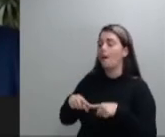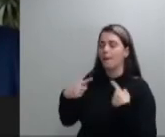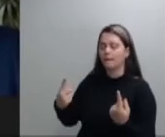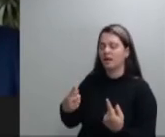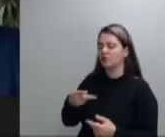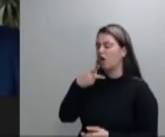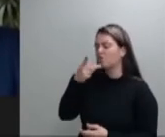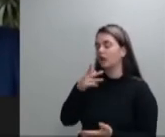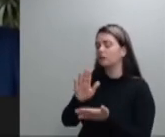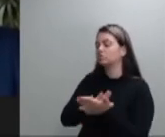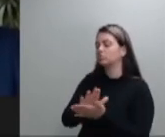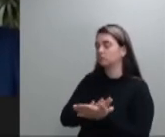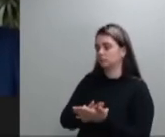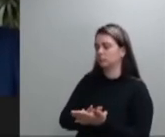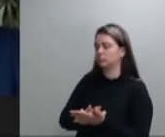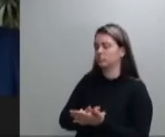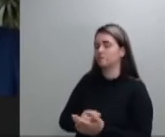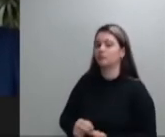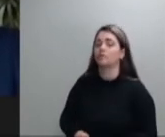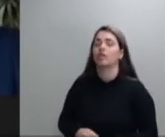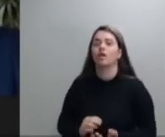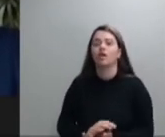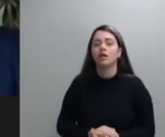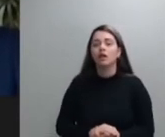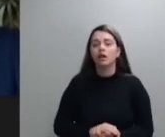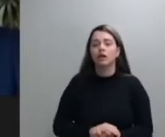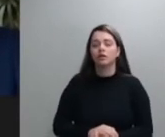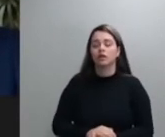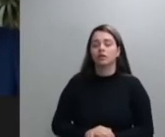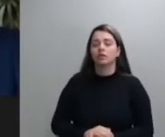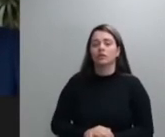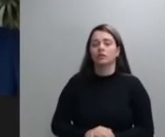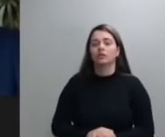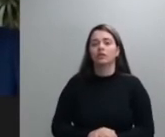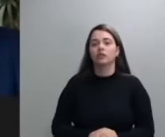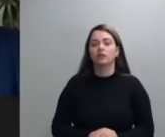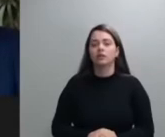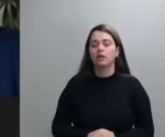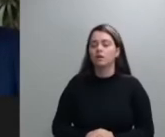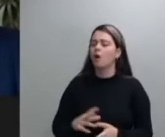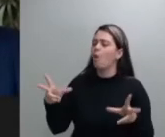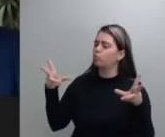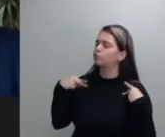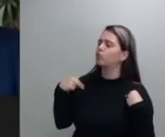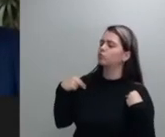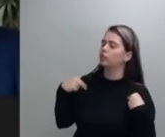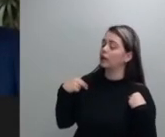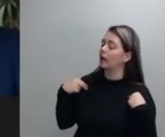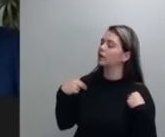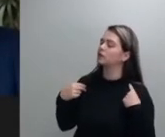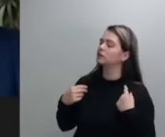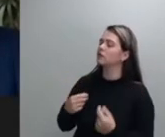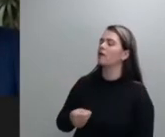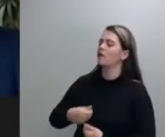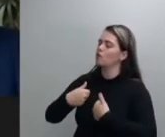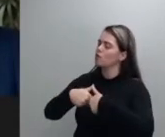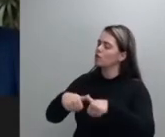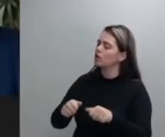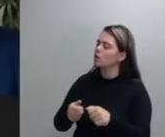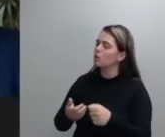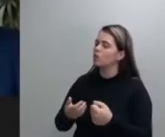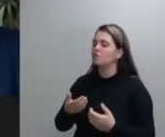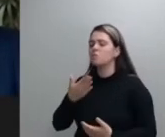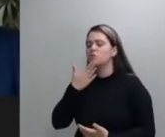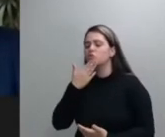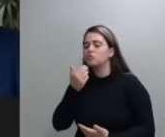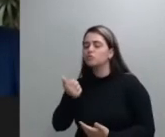em segundo lugar a cooperativa por perfil constitucional merece um tratamento privilegiado um tratamento diferenciado um tratamento